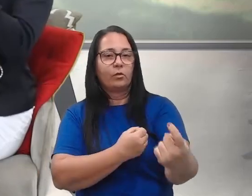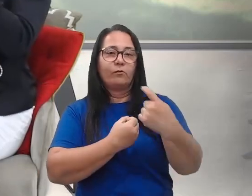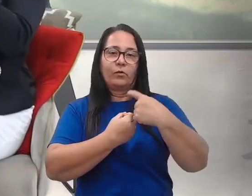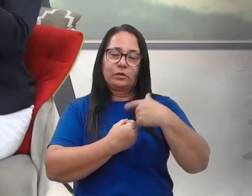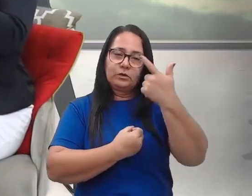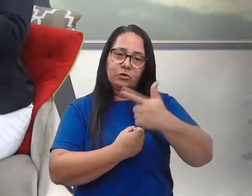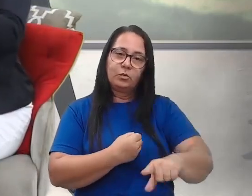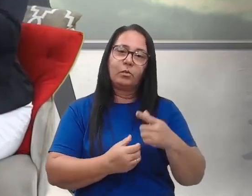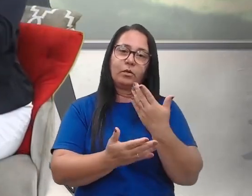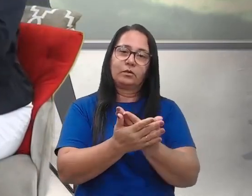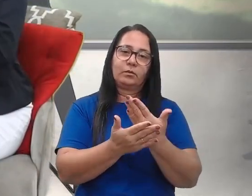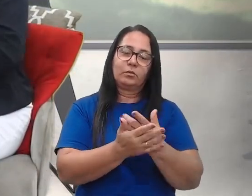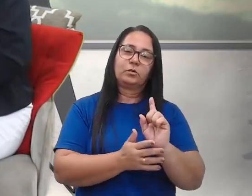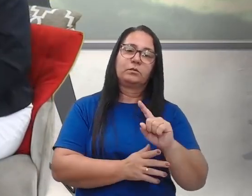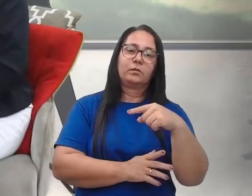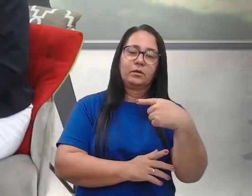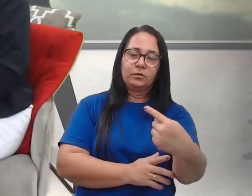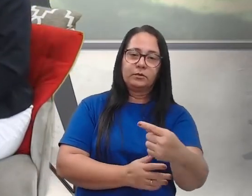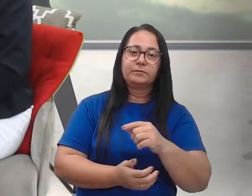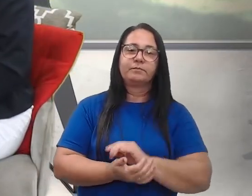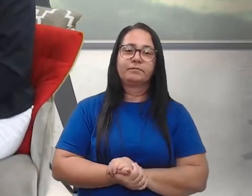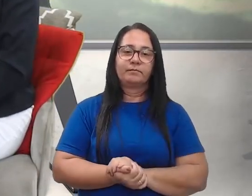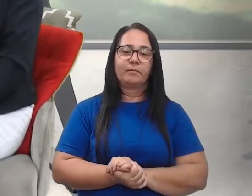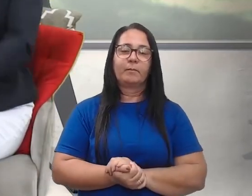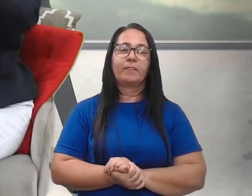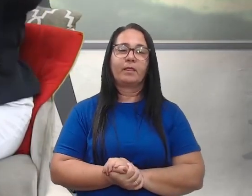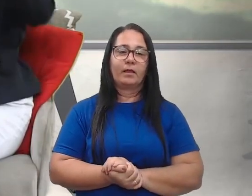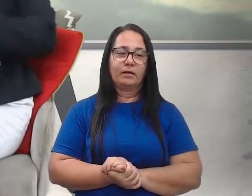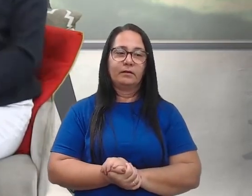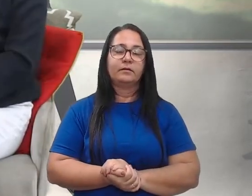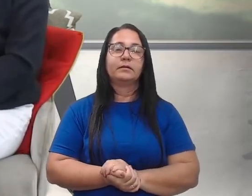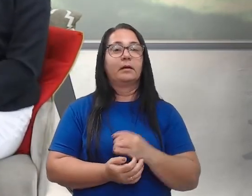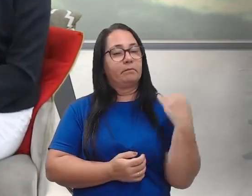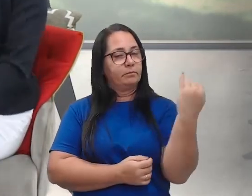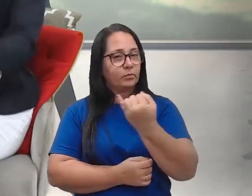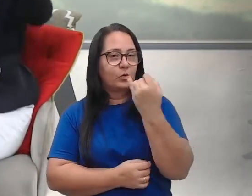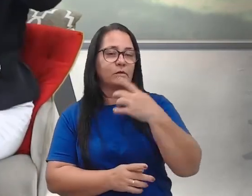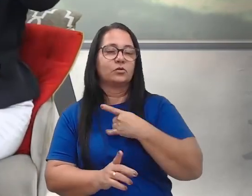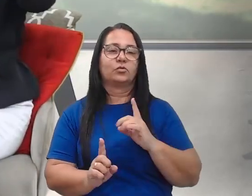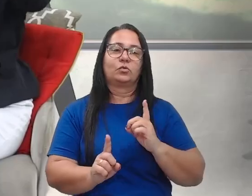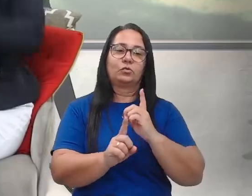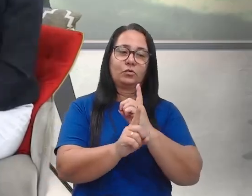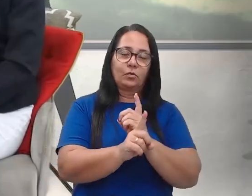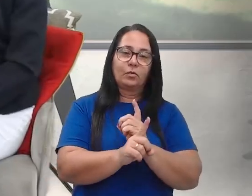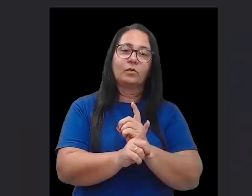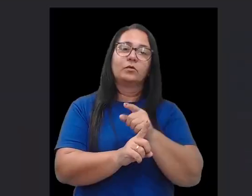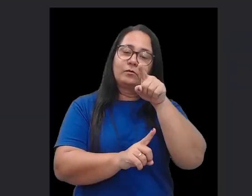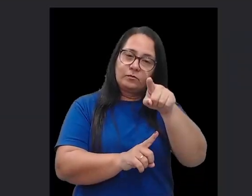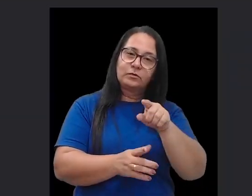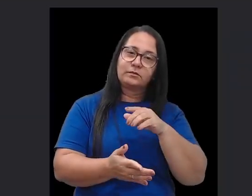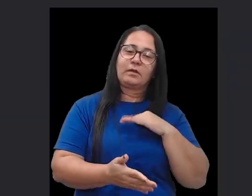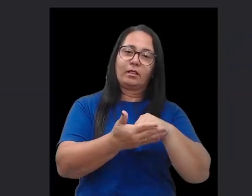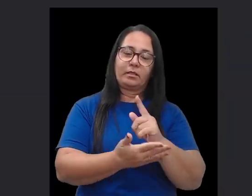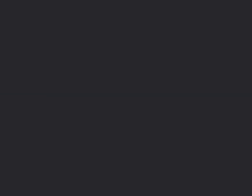e que seja fortuito este nosso encontro, você ficar conosco e até breve.